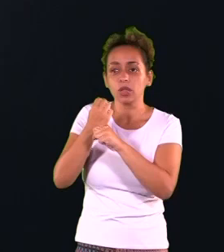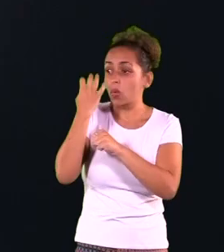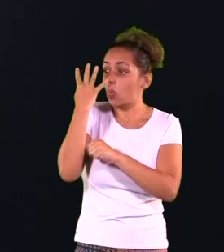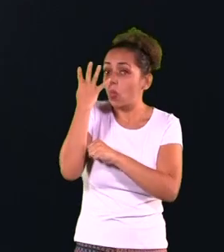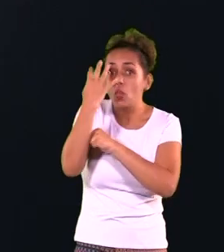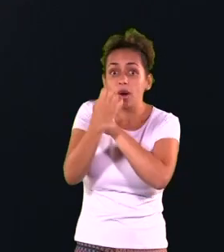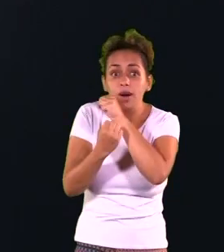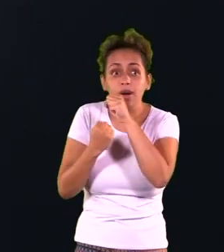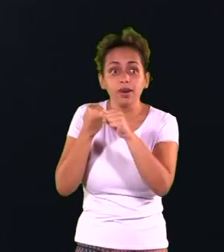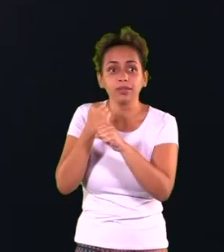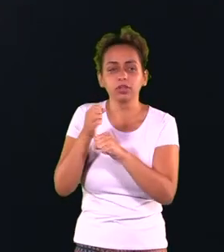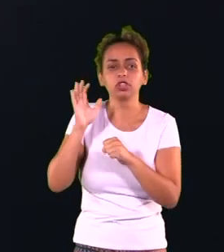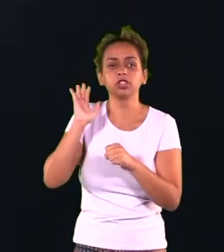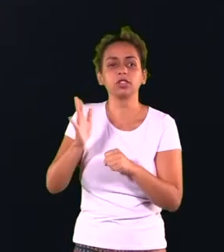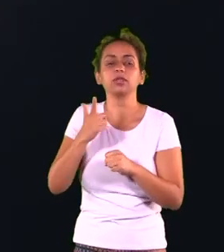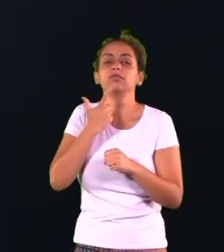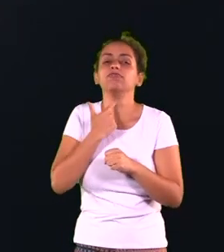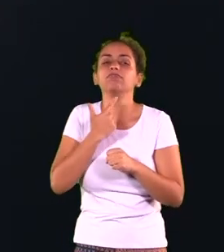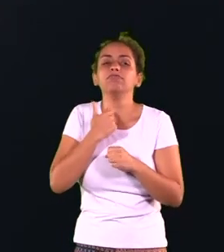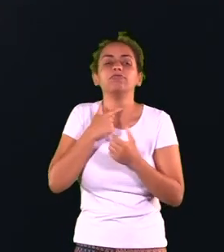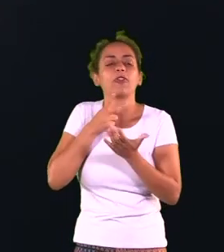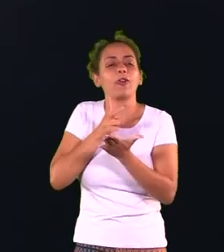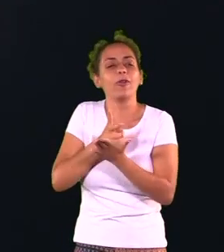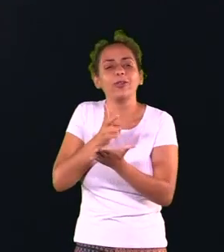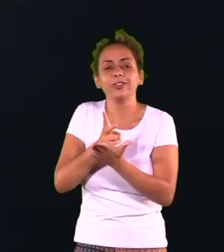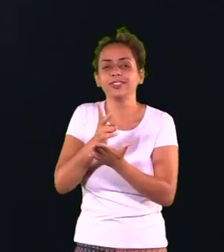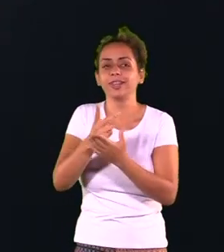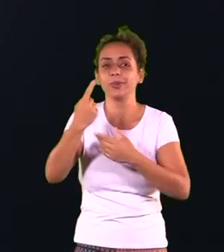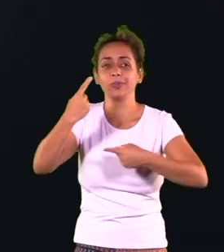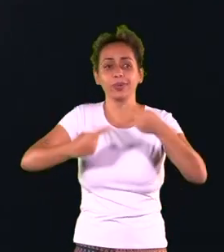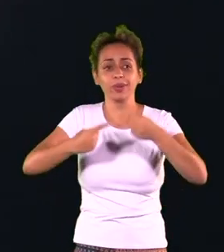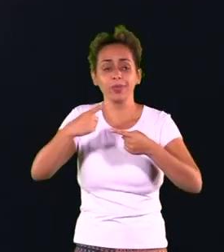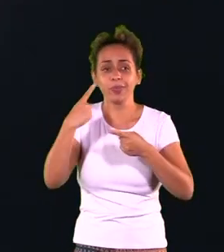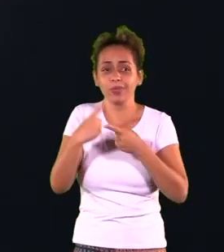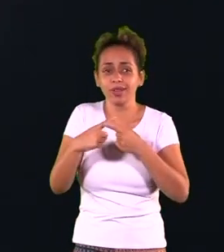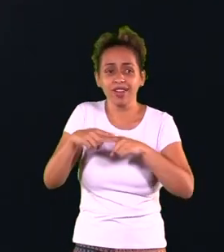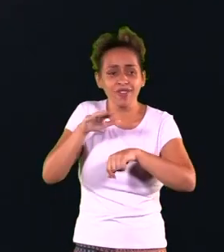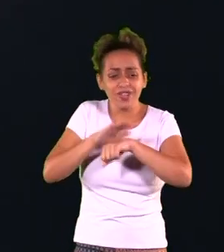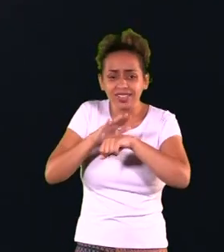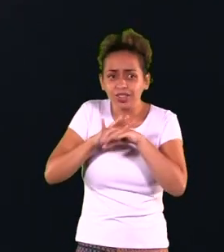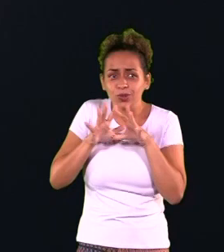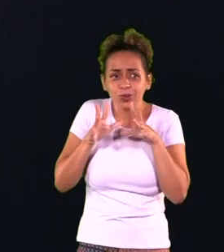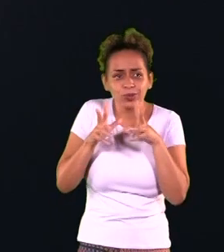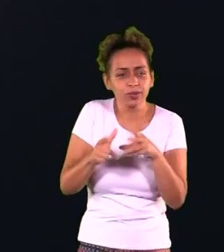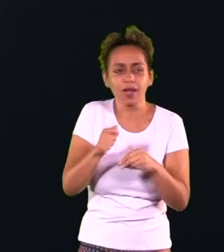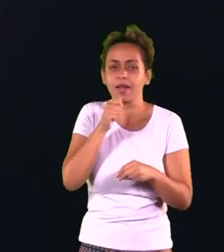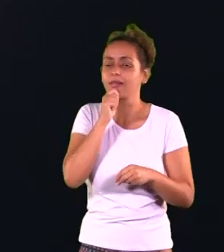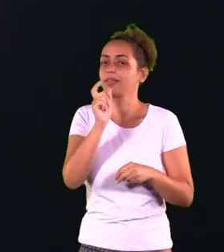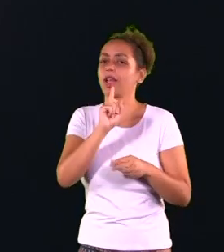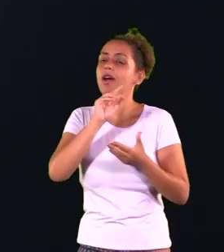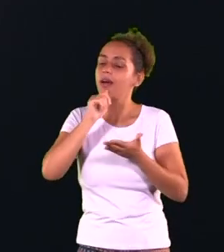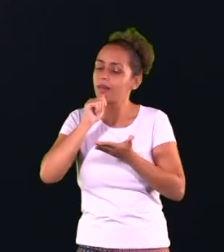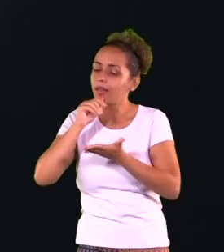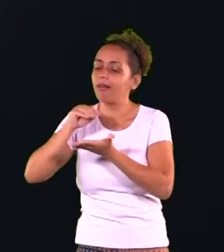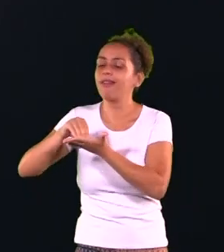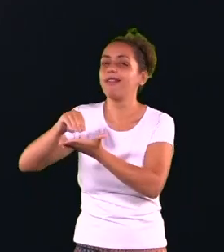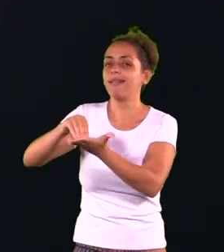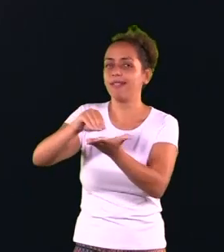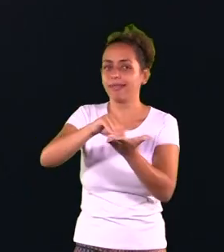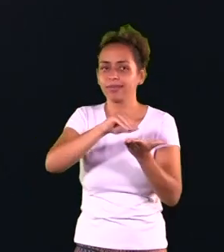continuar na política porque ela não havia feito tudo e eu perguntei para ela tudo o que